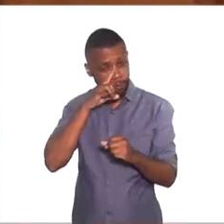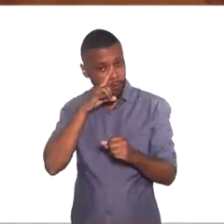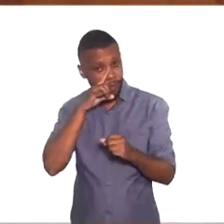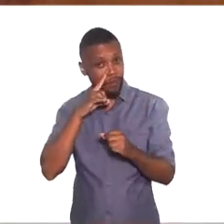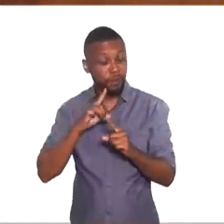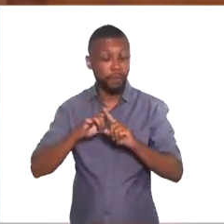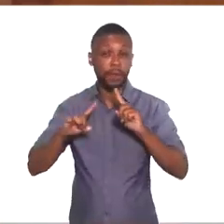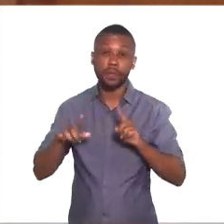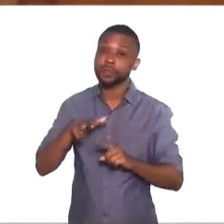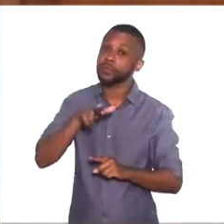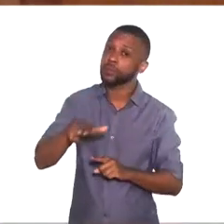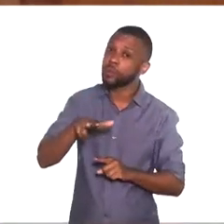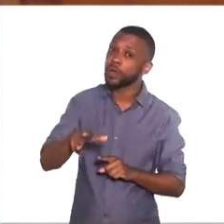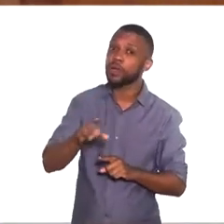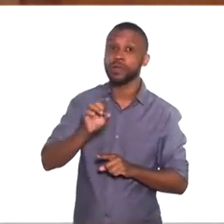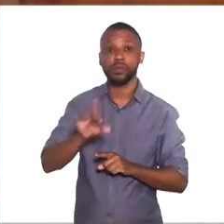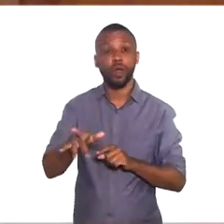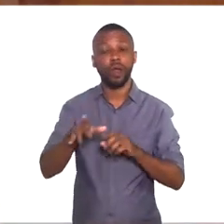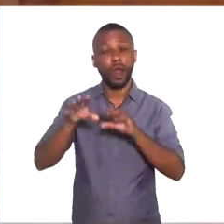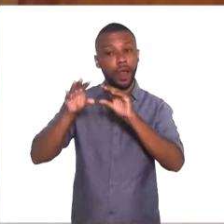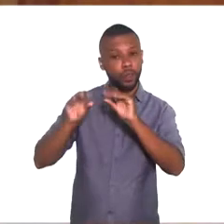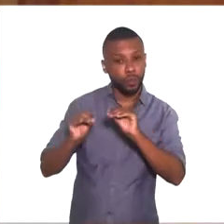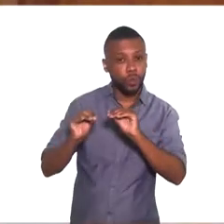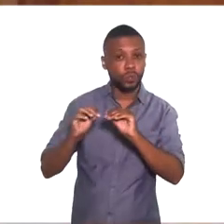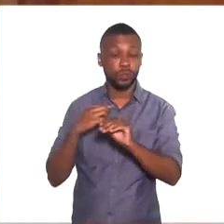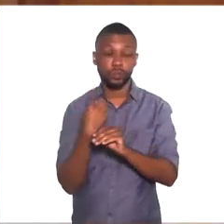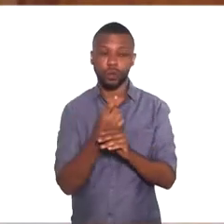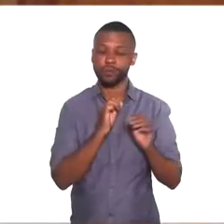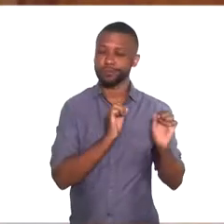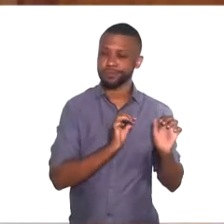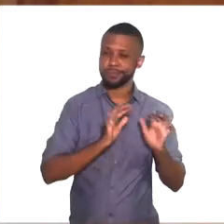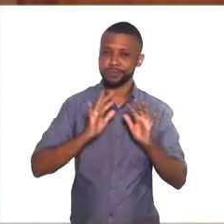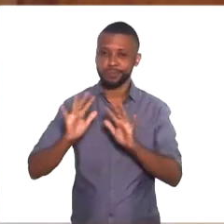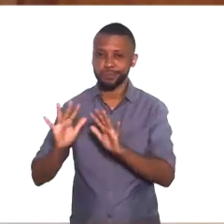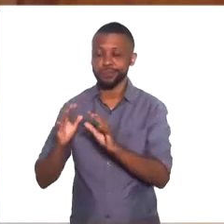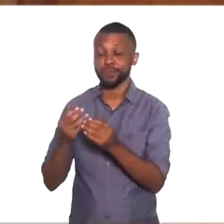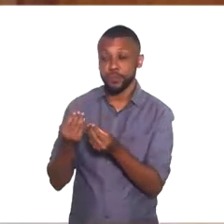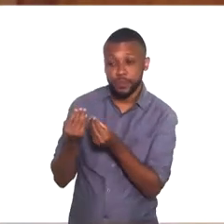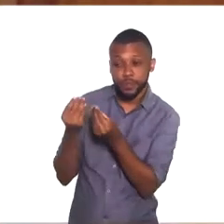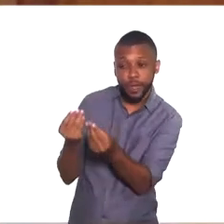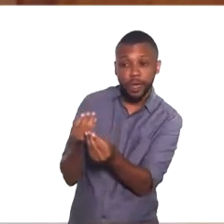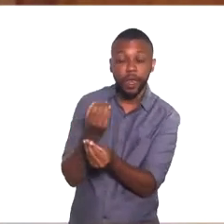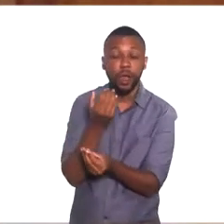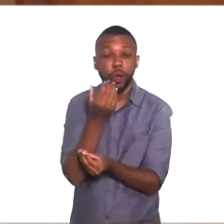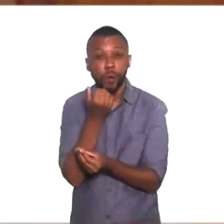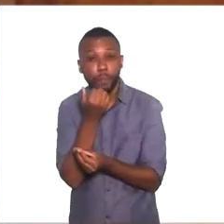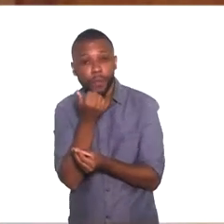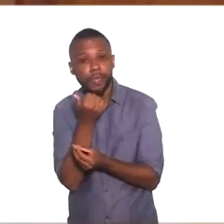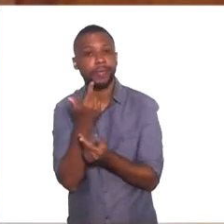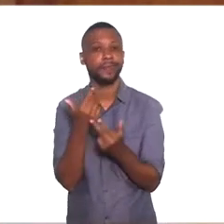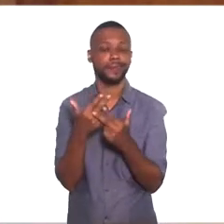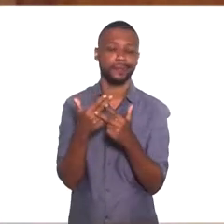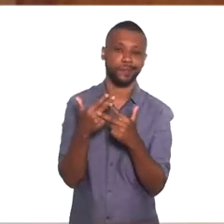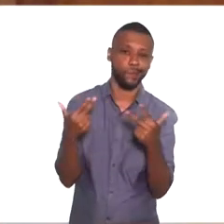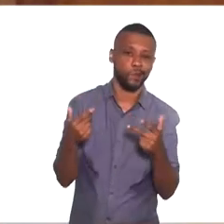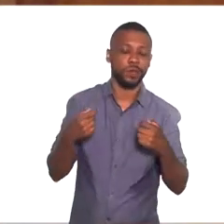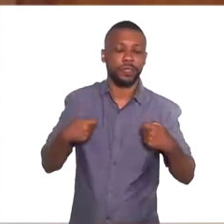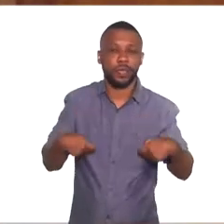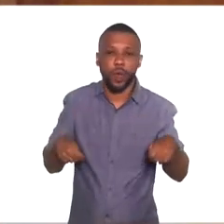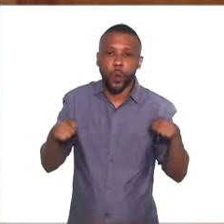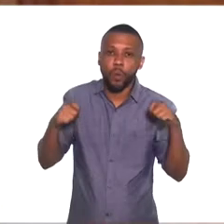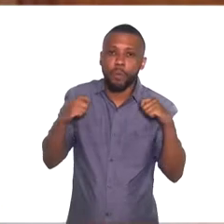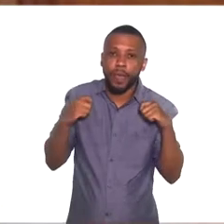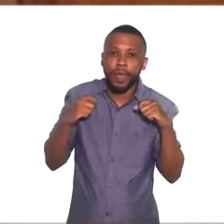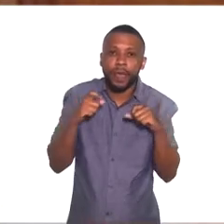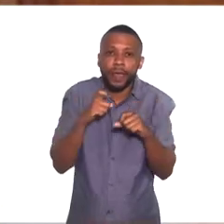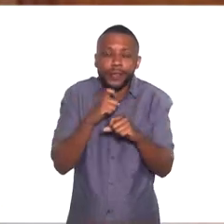perigo mas não só à noite da que nós temos algumas vidas né para levar algum tipo de alimento algum tipo